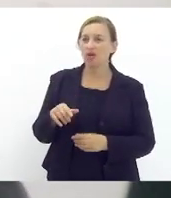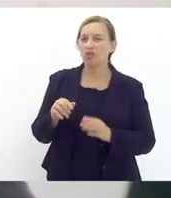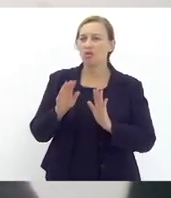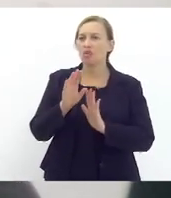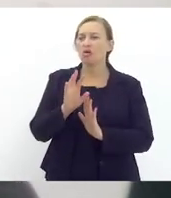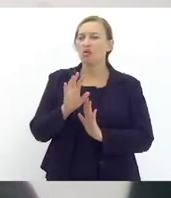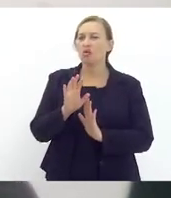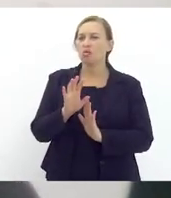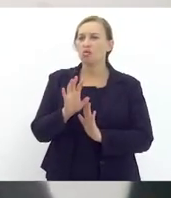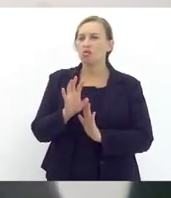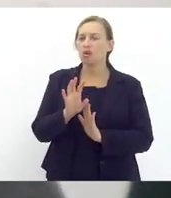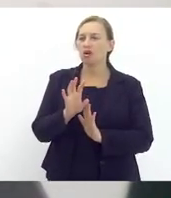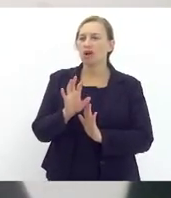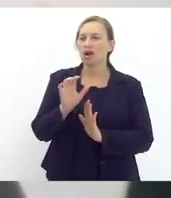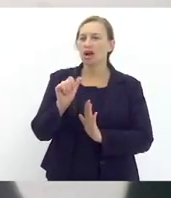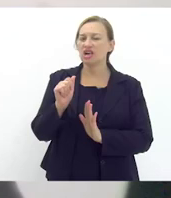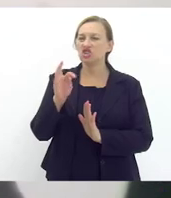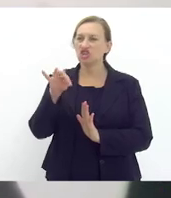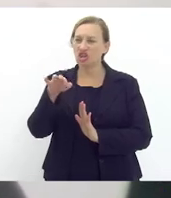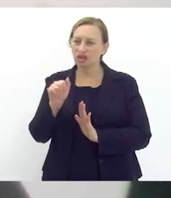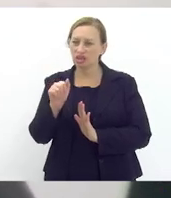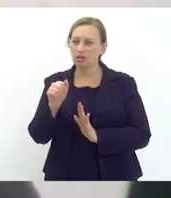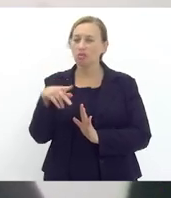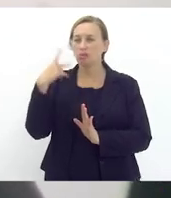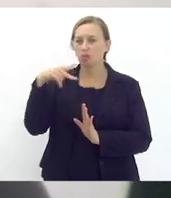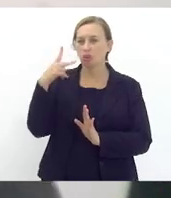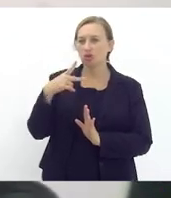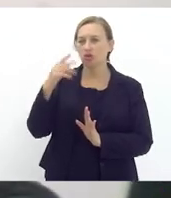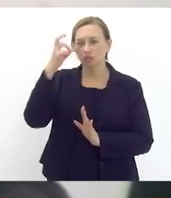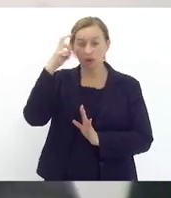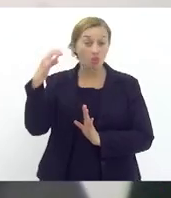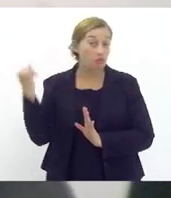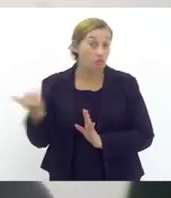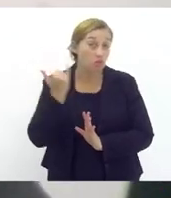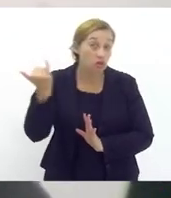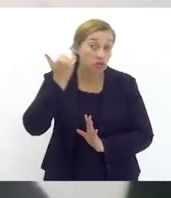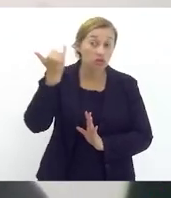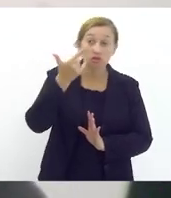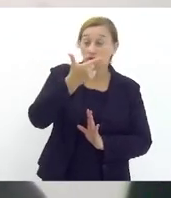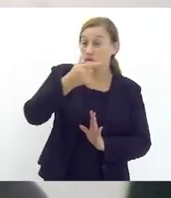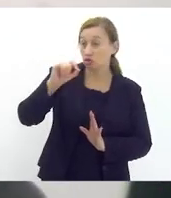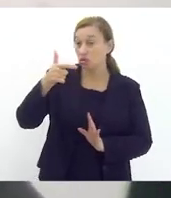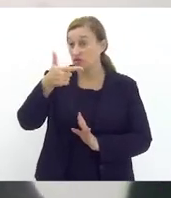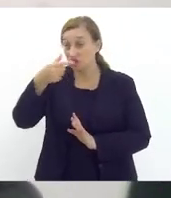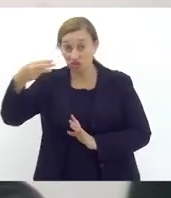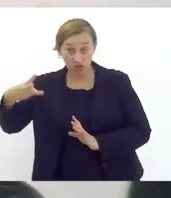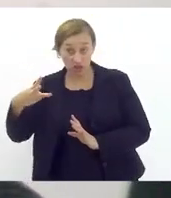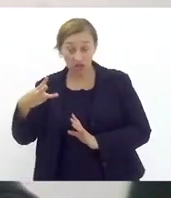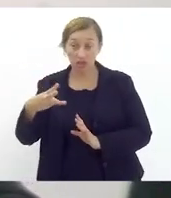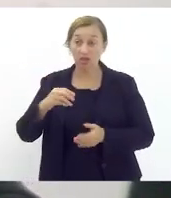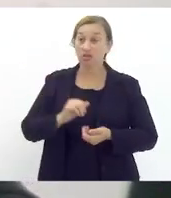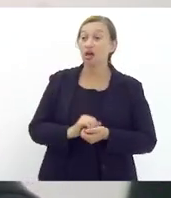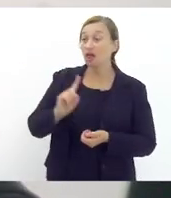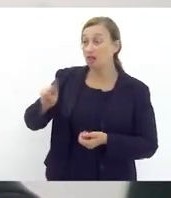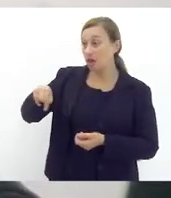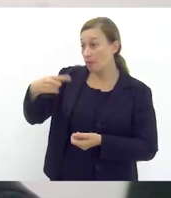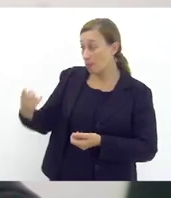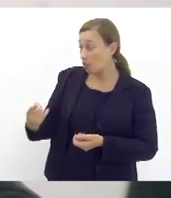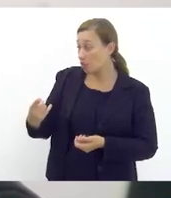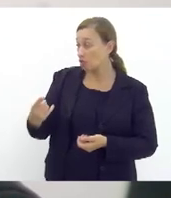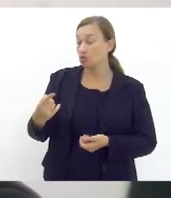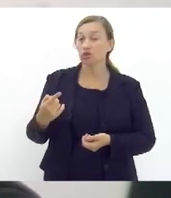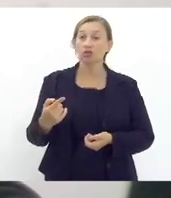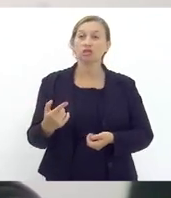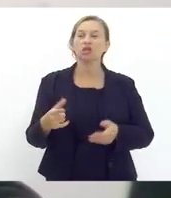cultural importantíssima nesse momento de 2023 na Paulo Gustavo será depois no segundo semestre